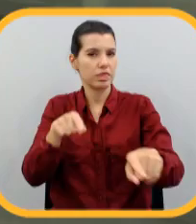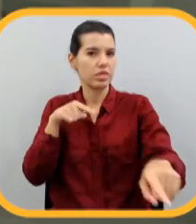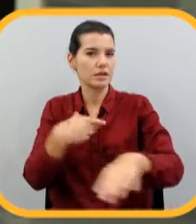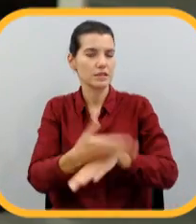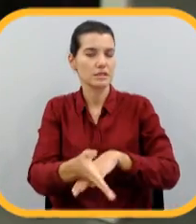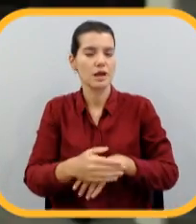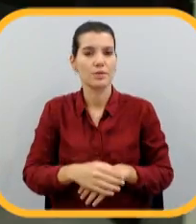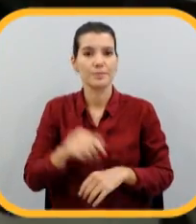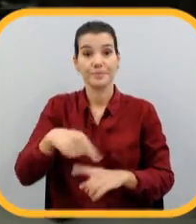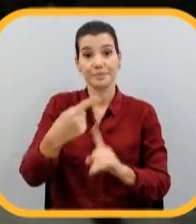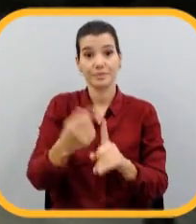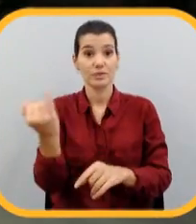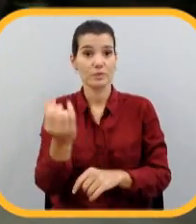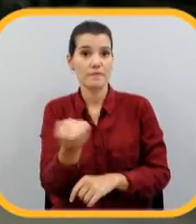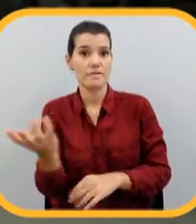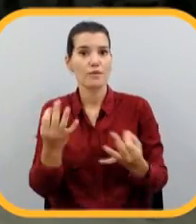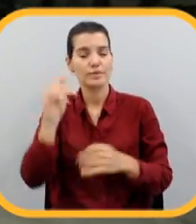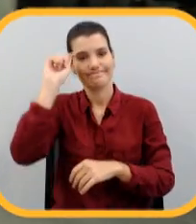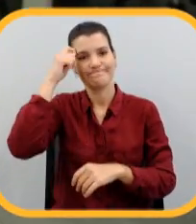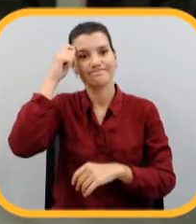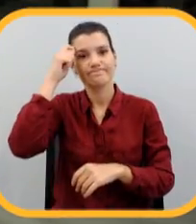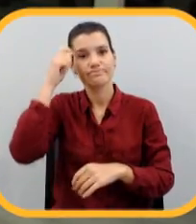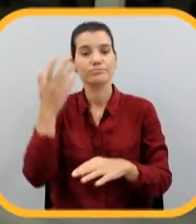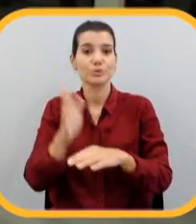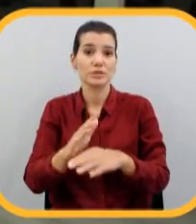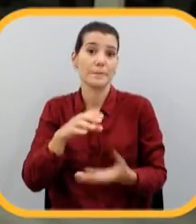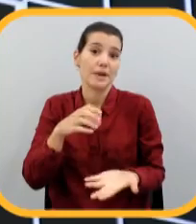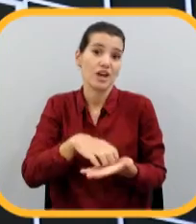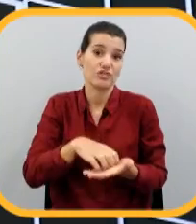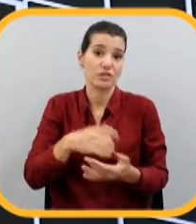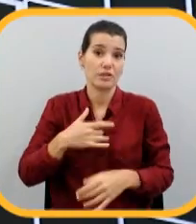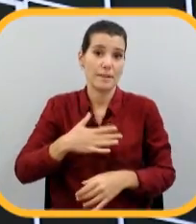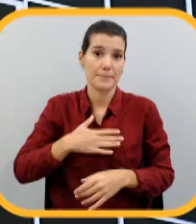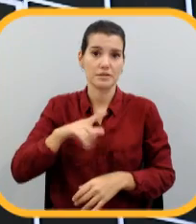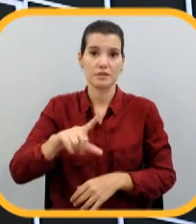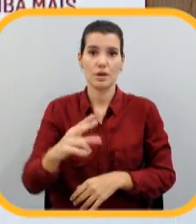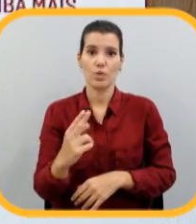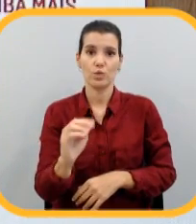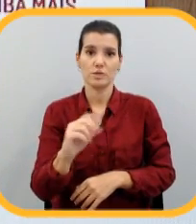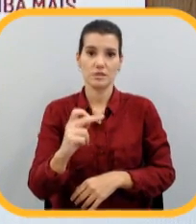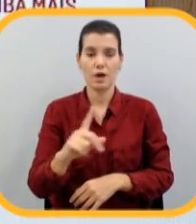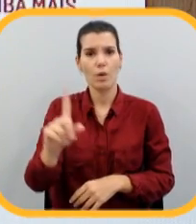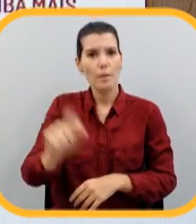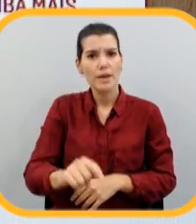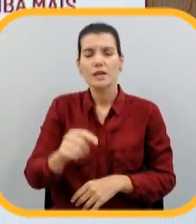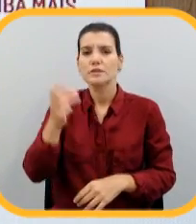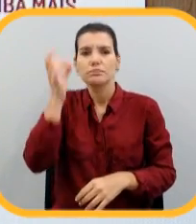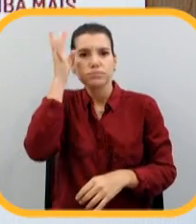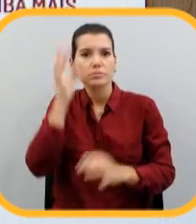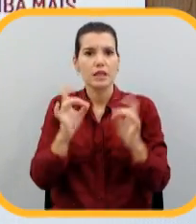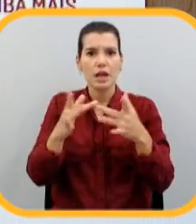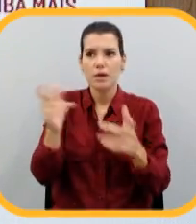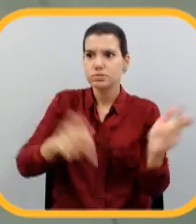pouco atrasados. Este ano, várias instituições foram prejudicadas, como é o caso da agência Lusa, que durante quase um mês sofreu